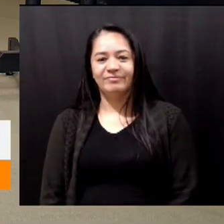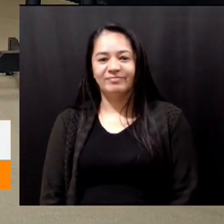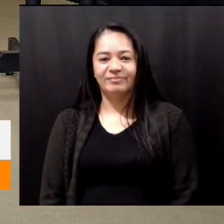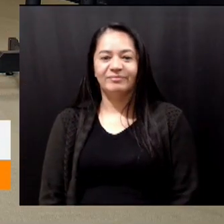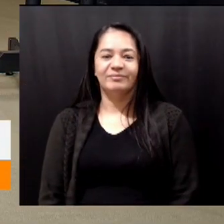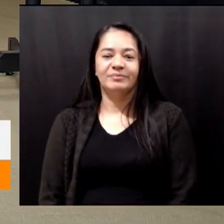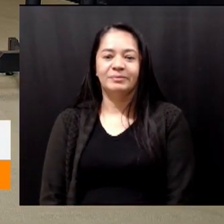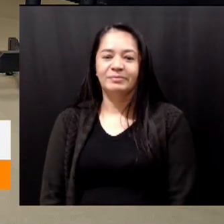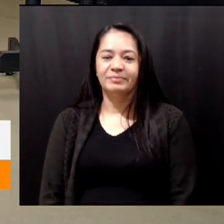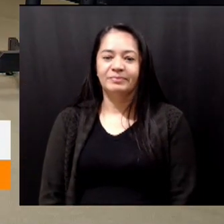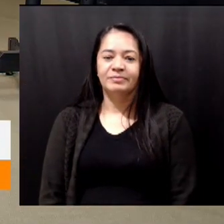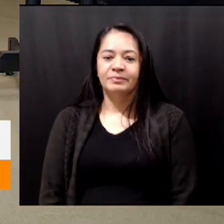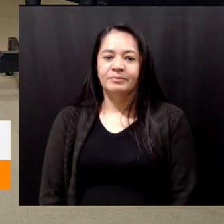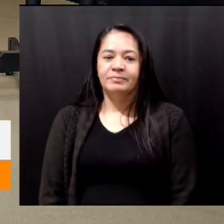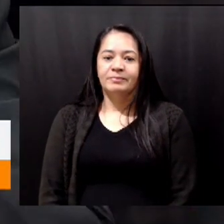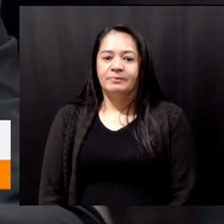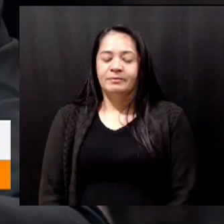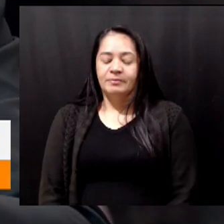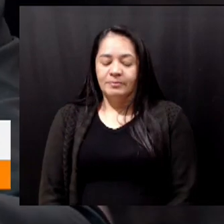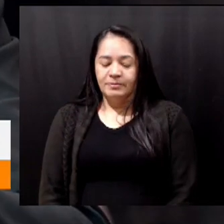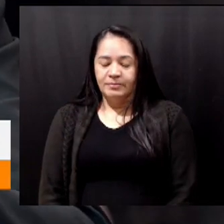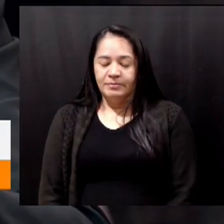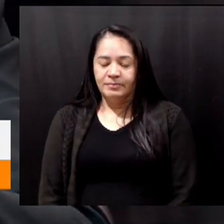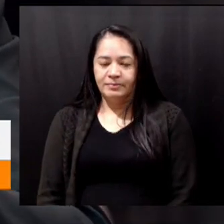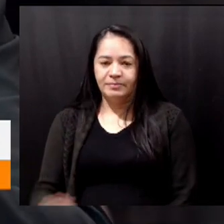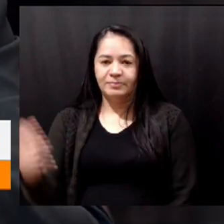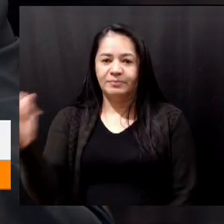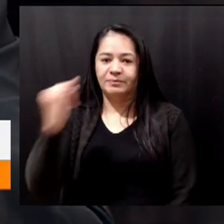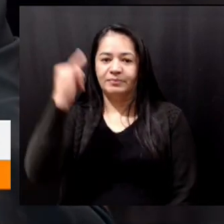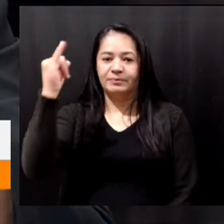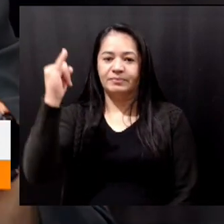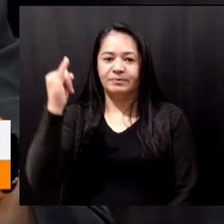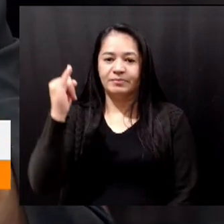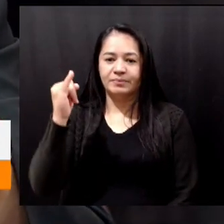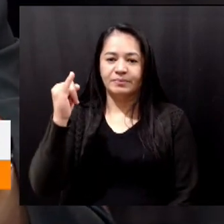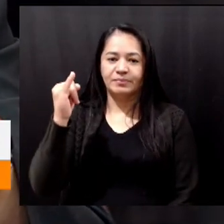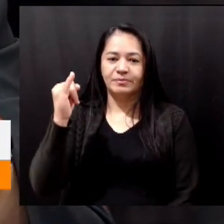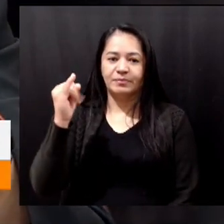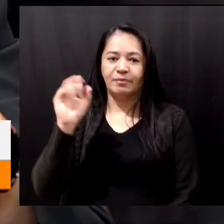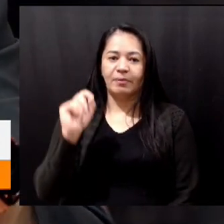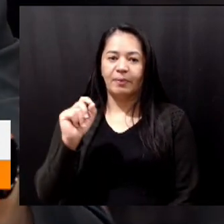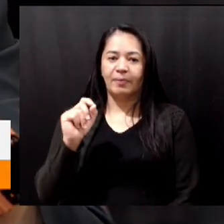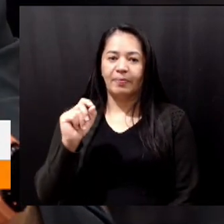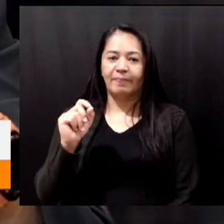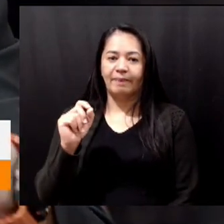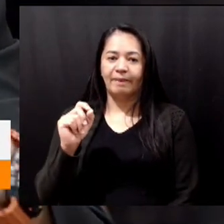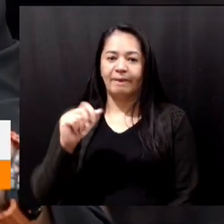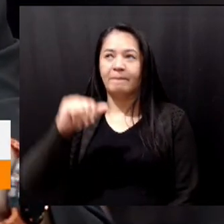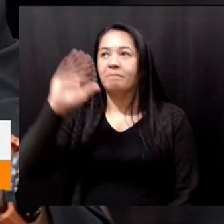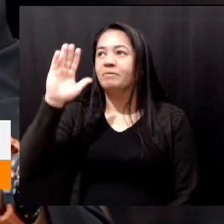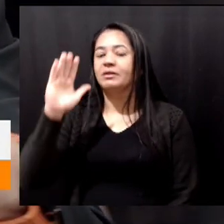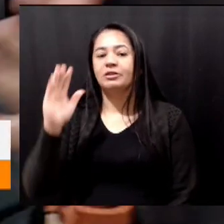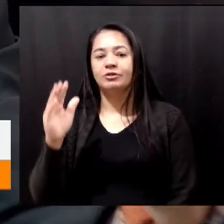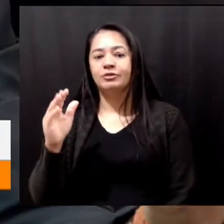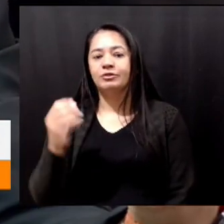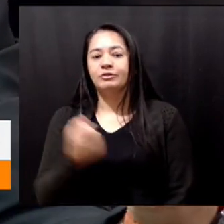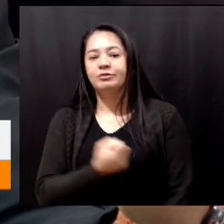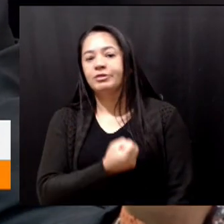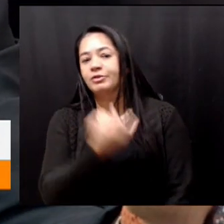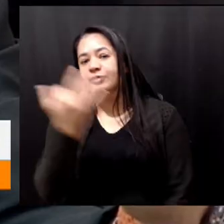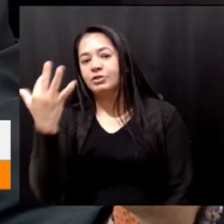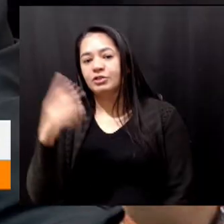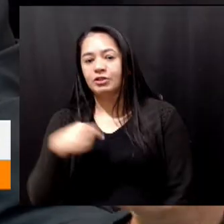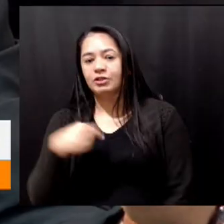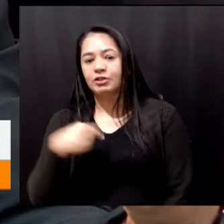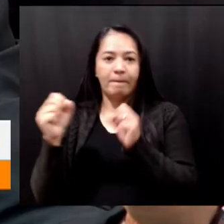Não, e essa importância que o Asa comentou, que vai muito além dos números que a gente pode... Isso é o que a